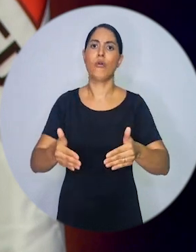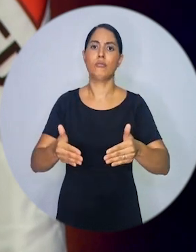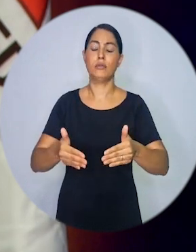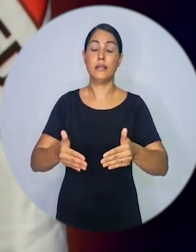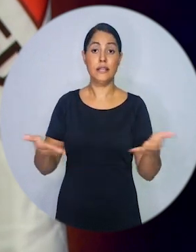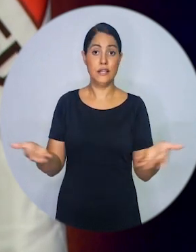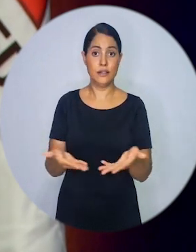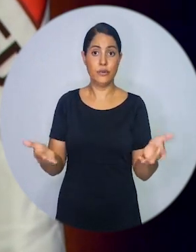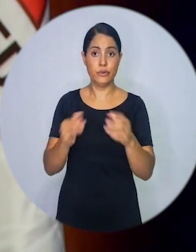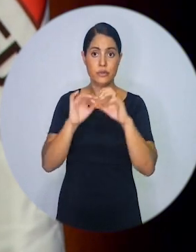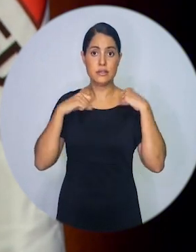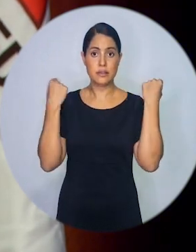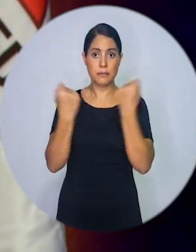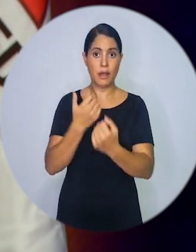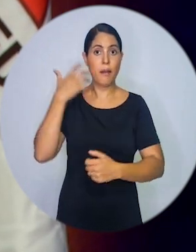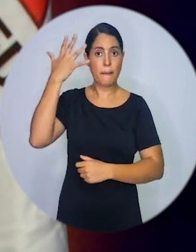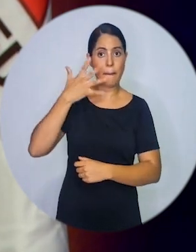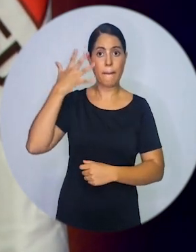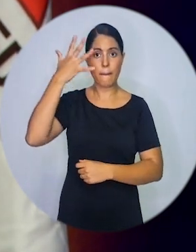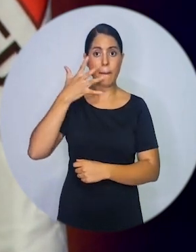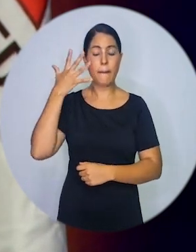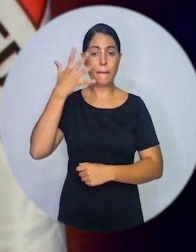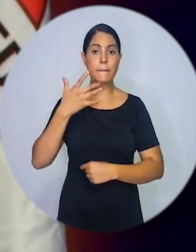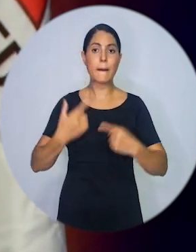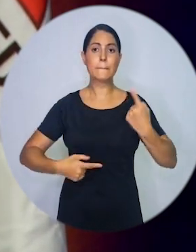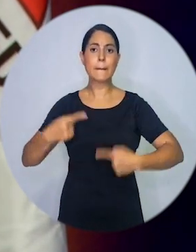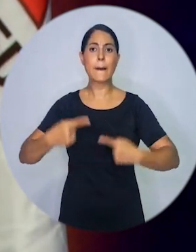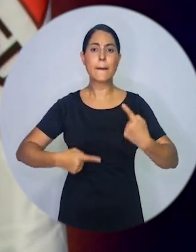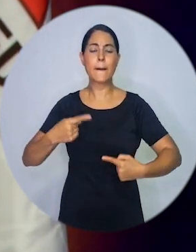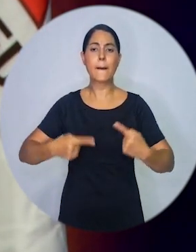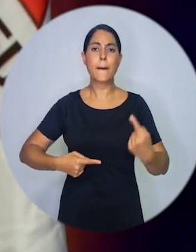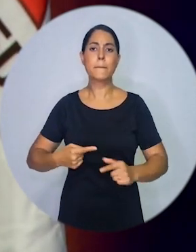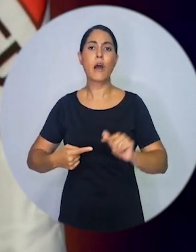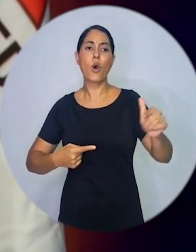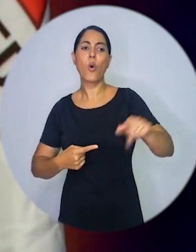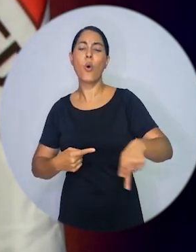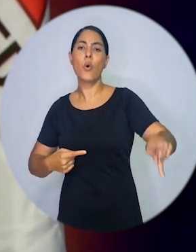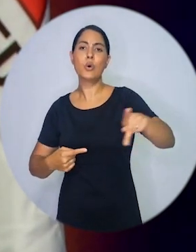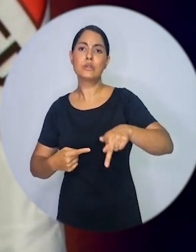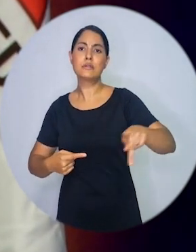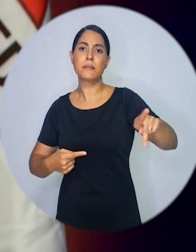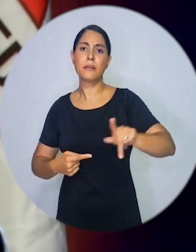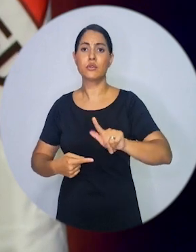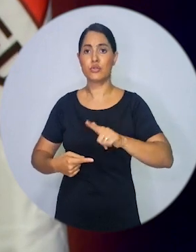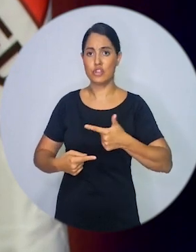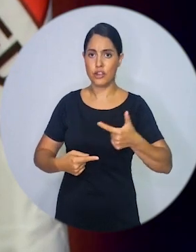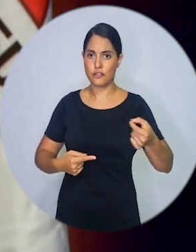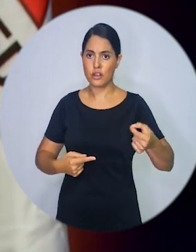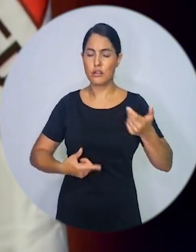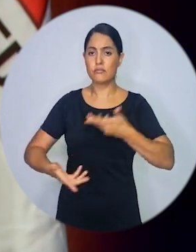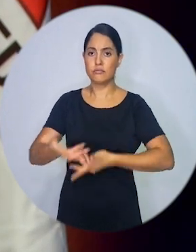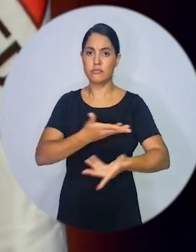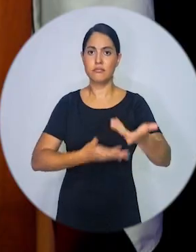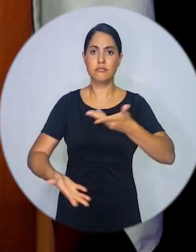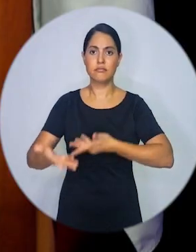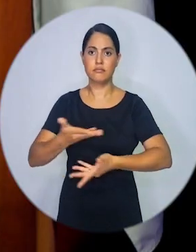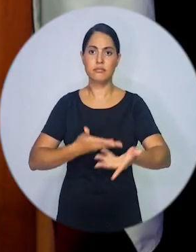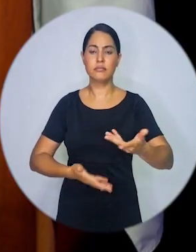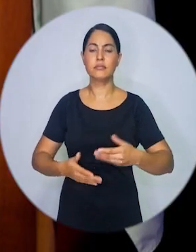um papel fundamental para que essa discussão possa ser levada para outros países que integram o